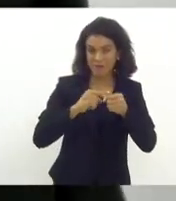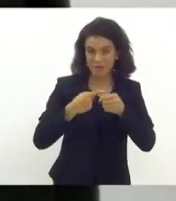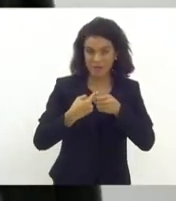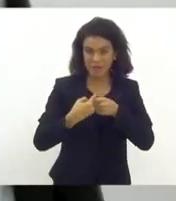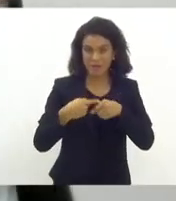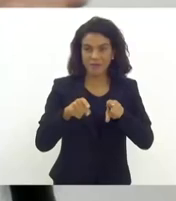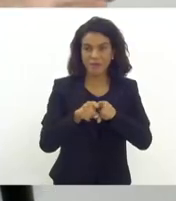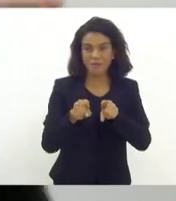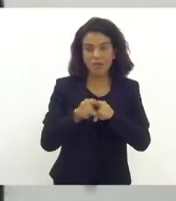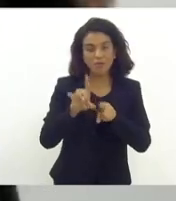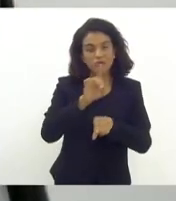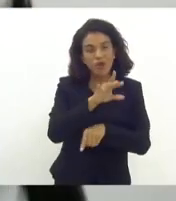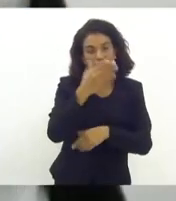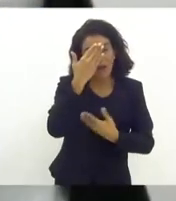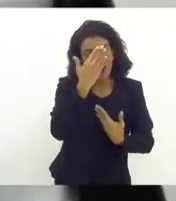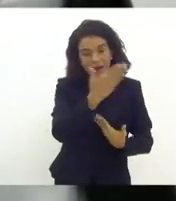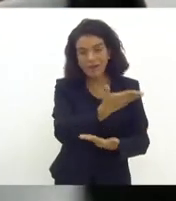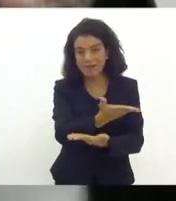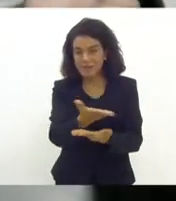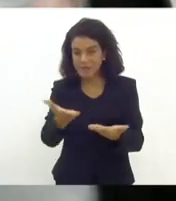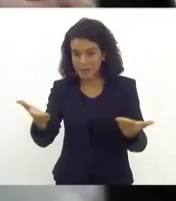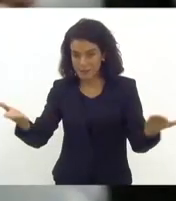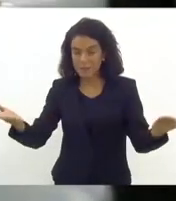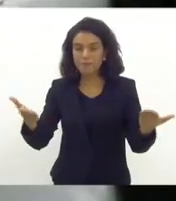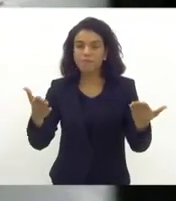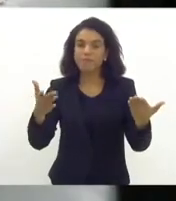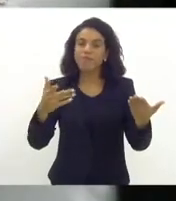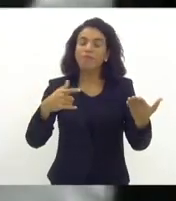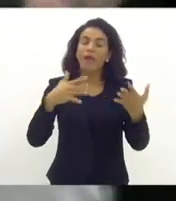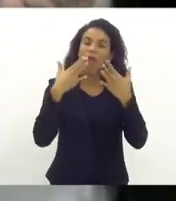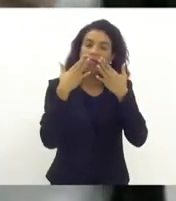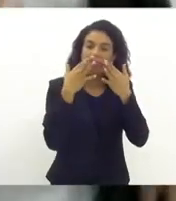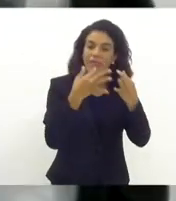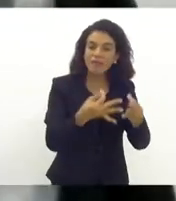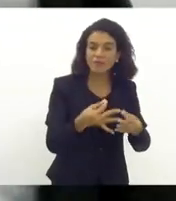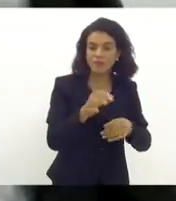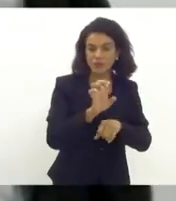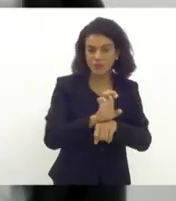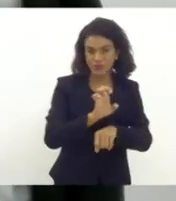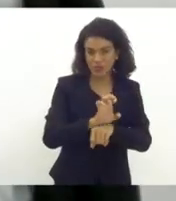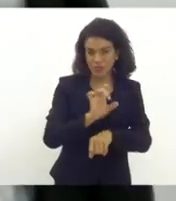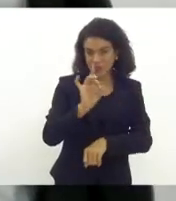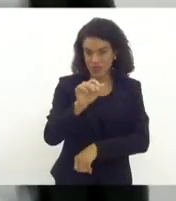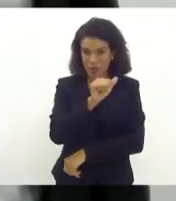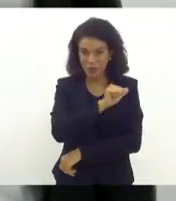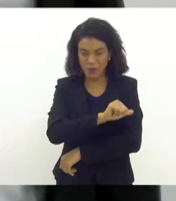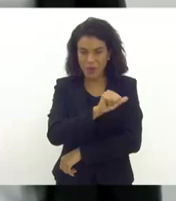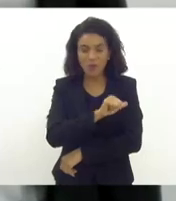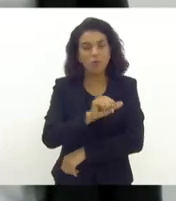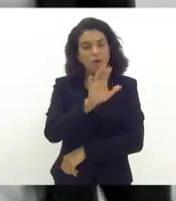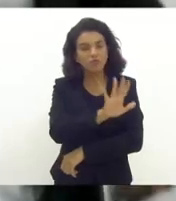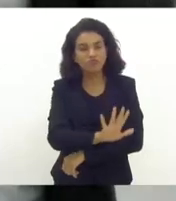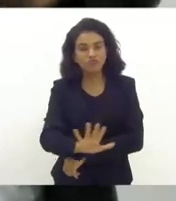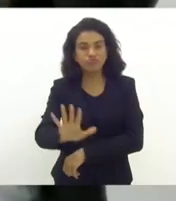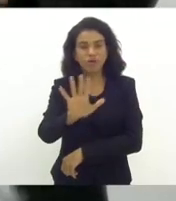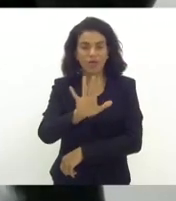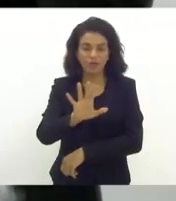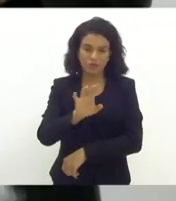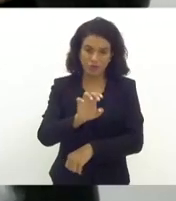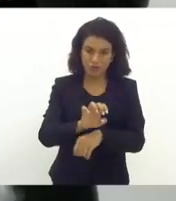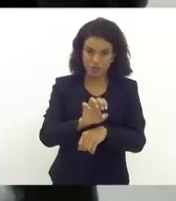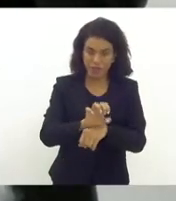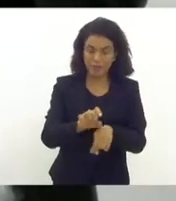só agradecer mesmo a mesa atenção que tá tendo ao carnaval do estado não são carioca o Fluminense e para